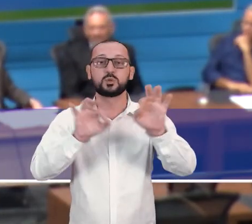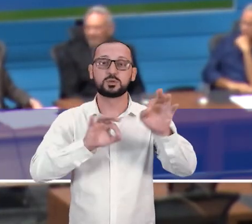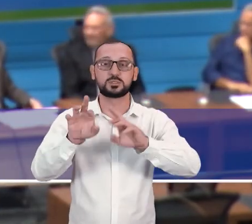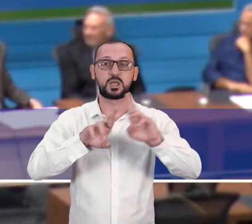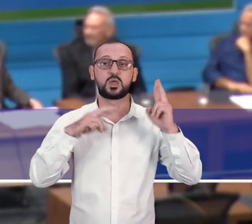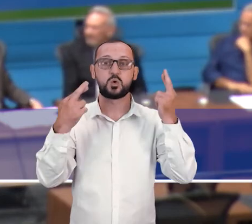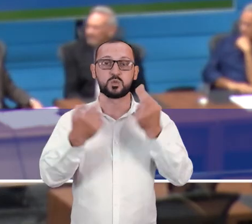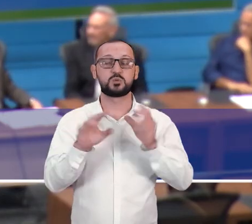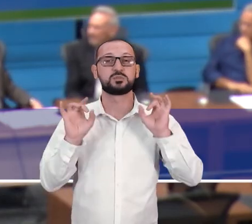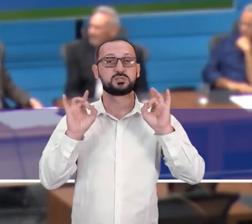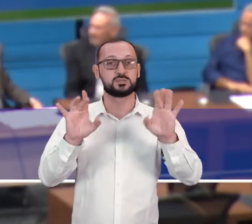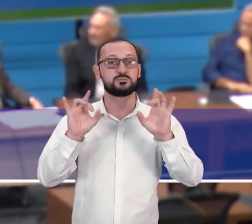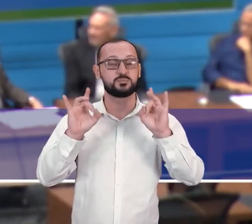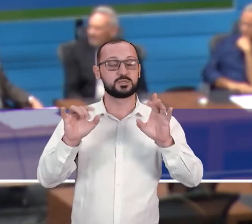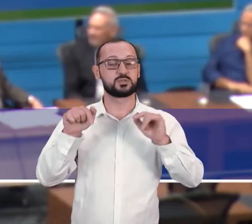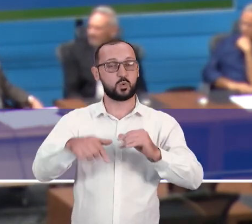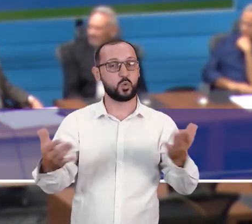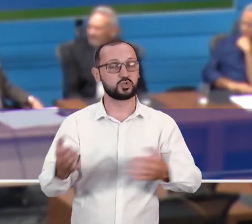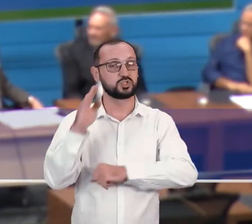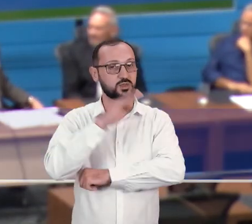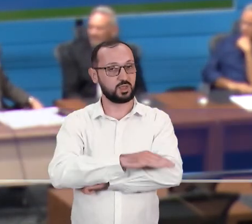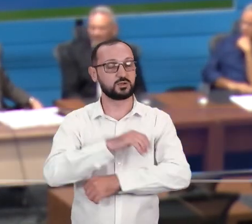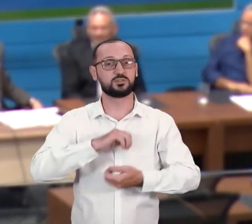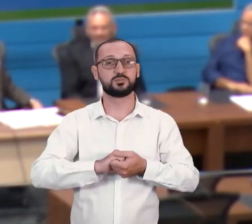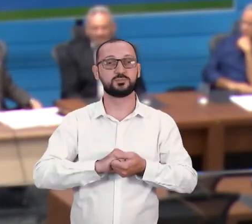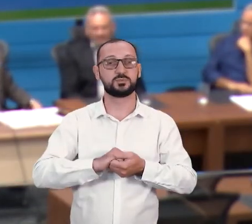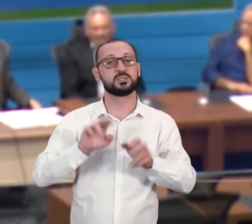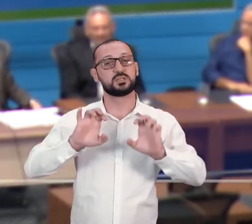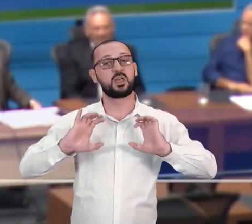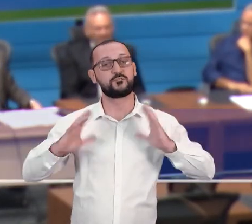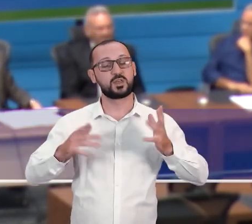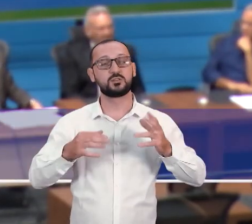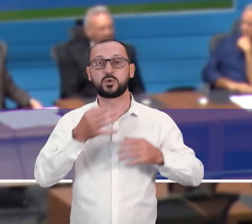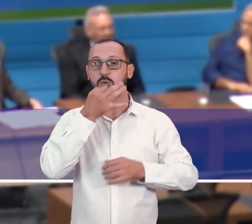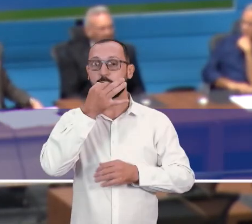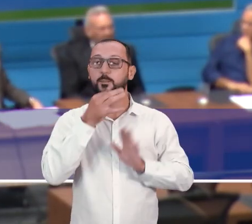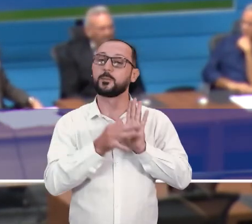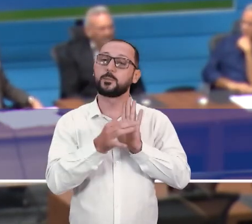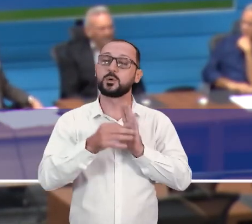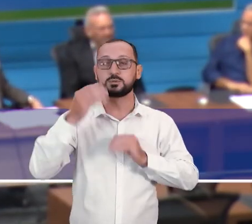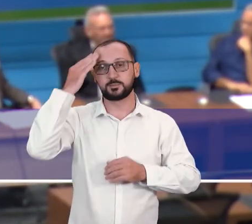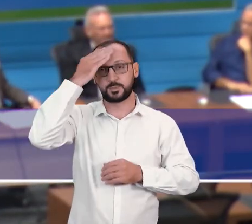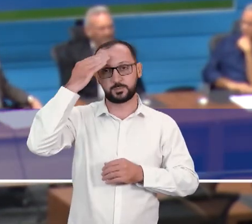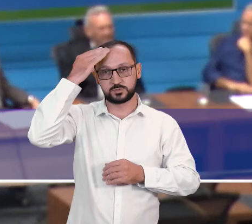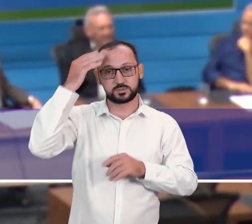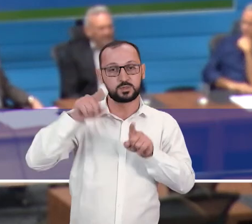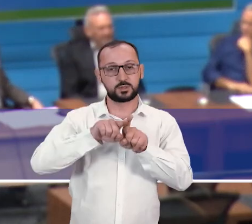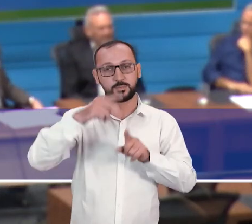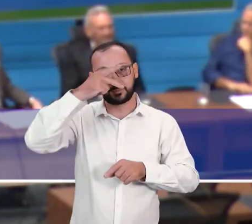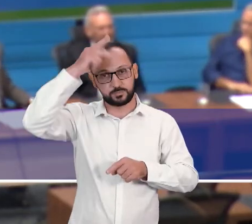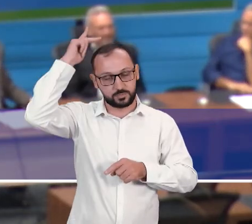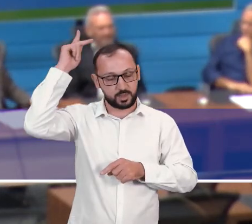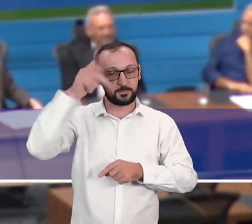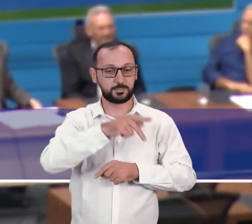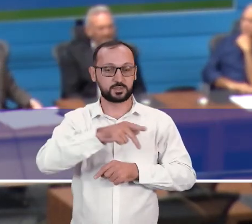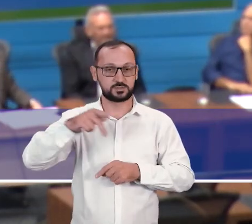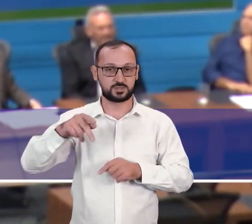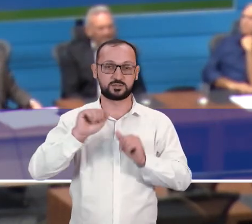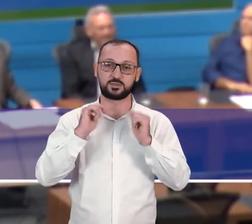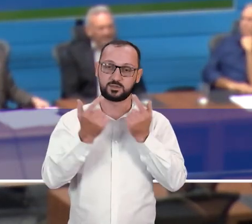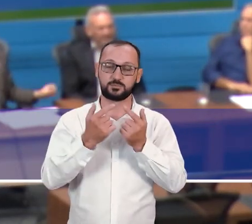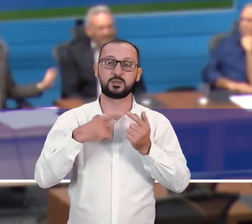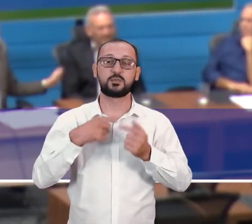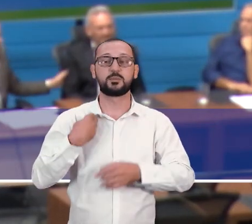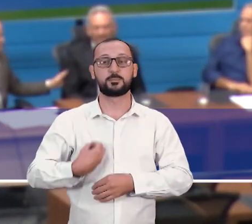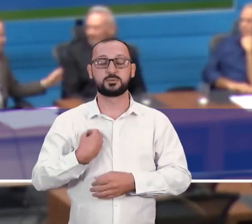pública realizada aqui na Assembleia Legislativa nesta tarde. O evento foi proposto pelos deputados Barbosinha e Paulo Correia, que preside a Casa de Leis,